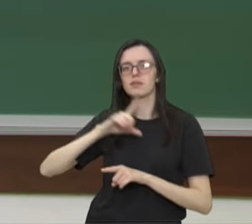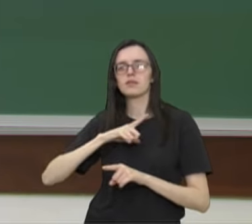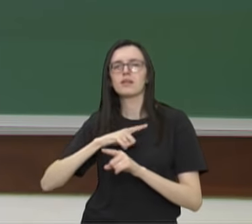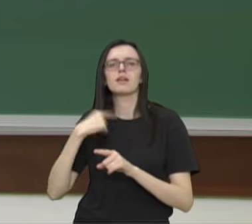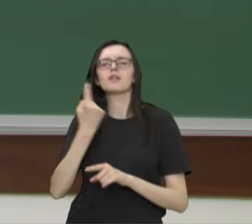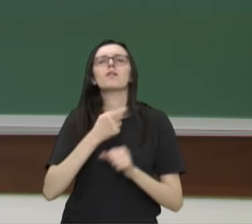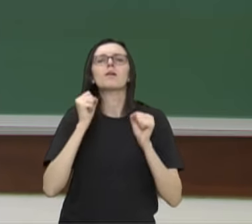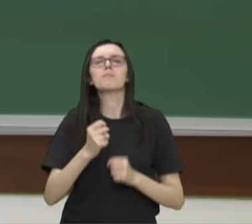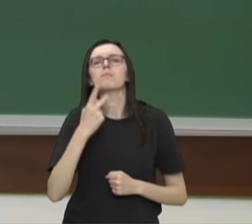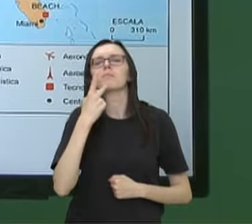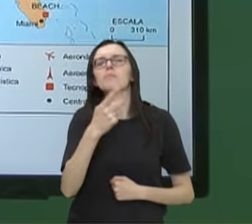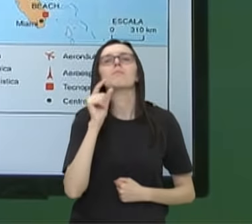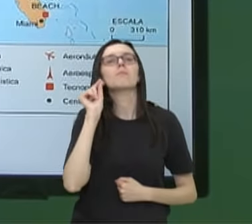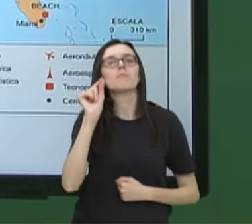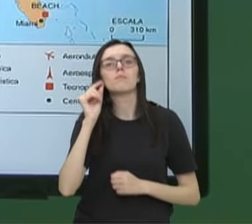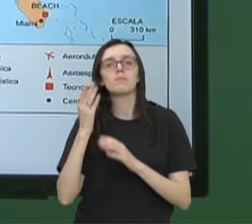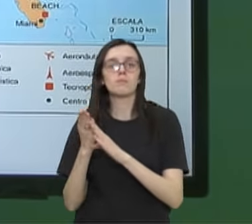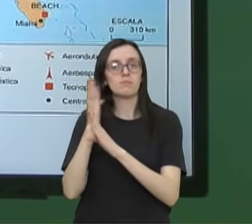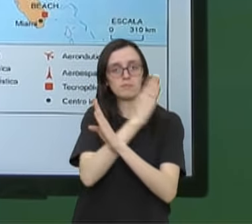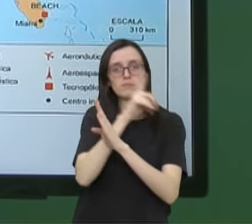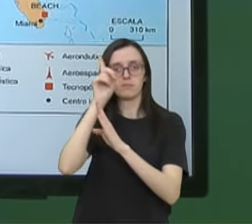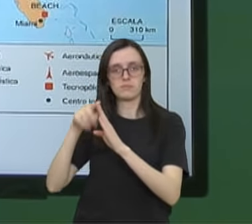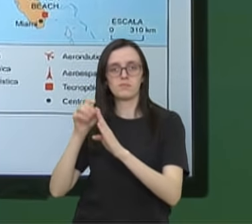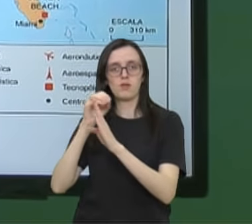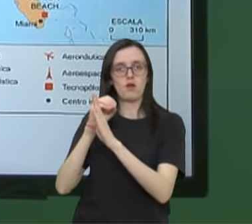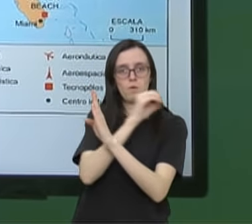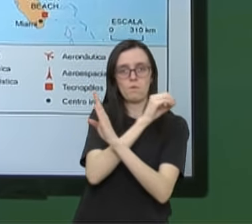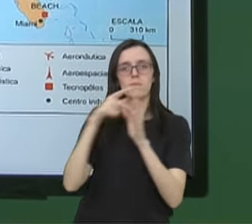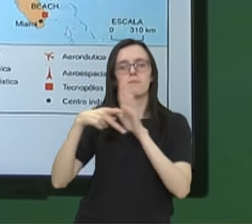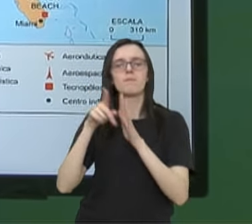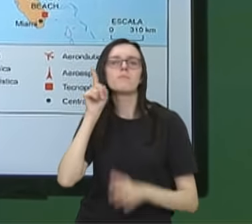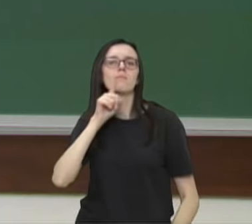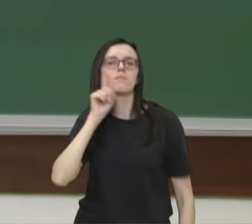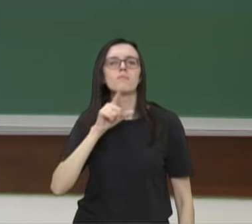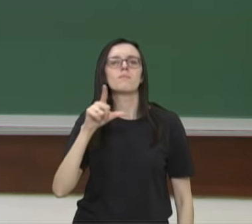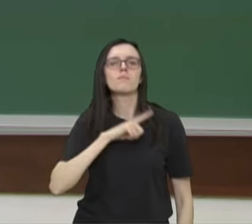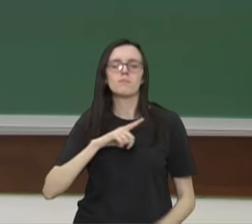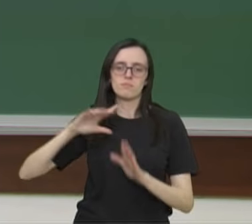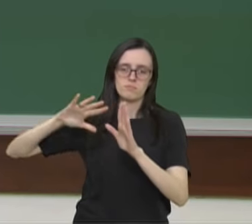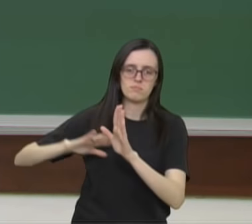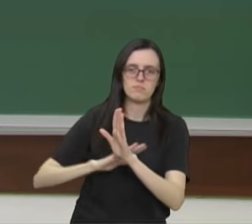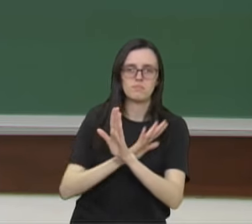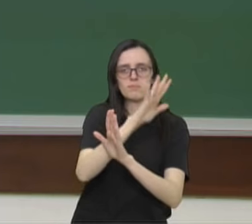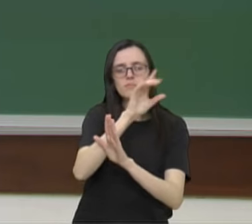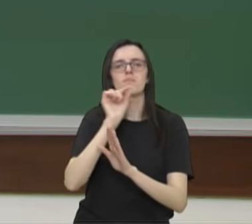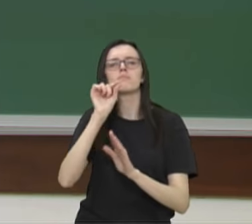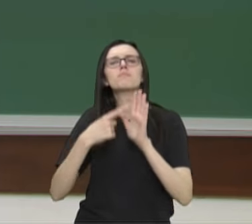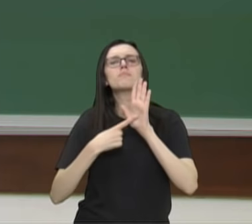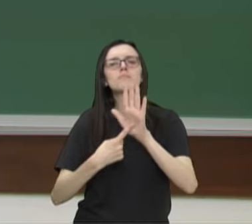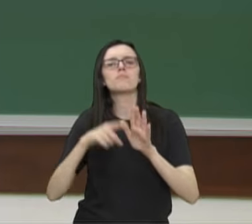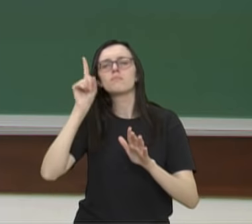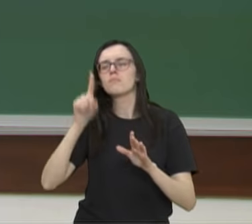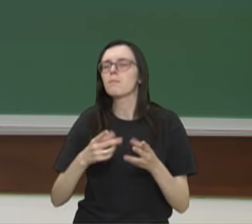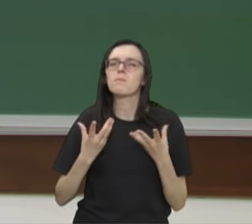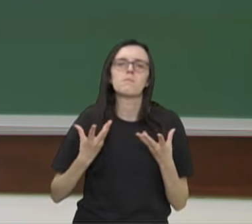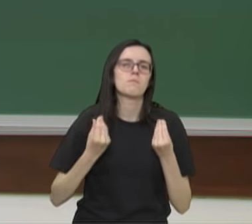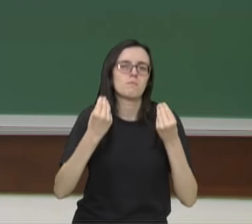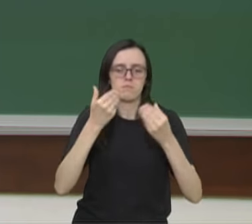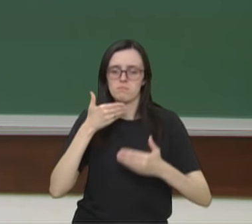podemos também dizer que aqui na costa oeste dos estados unidos existe o círculo vale que apresentam